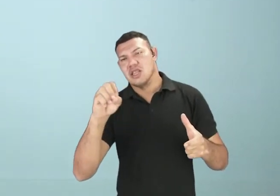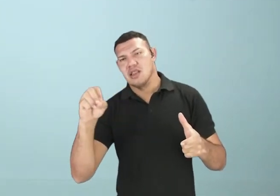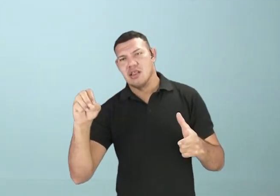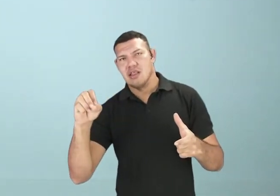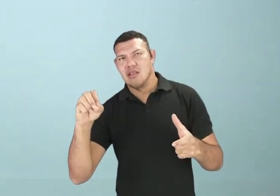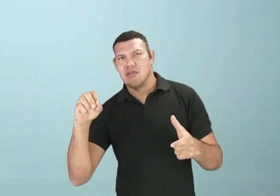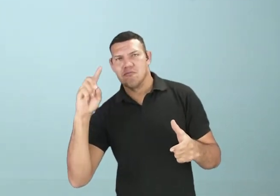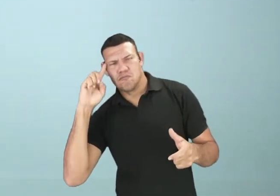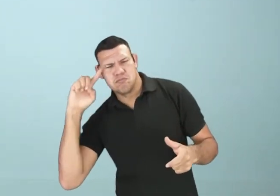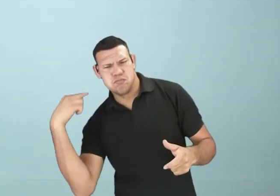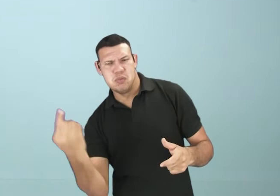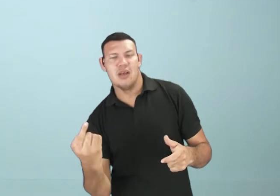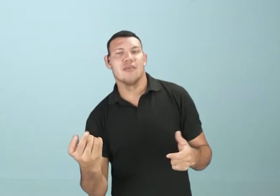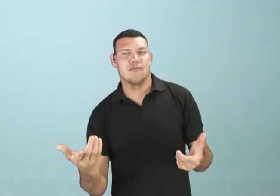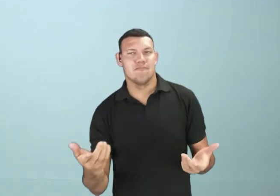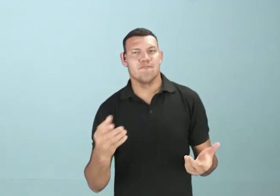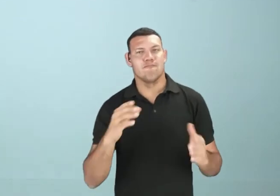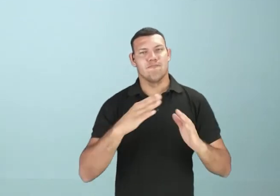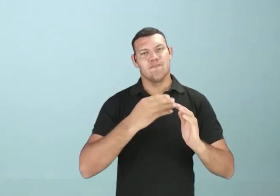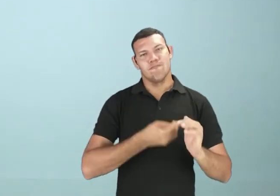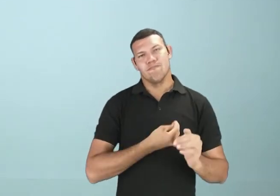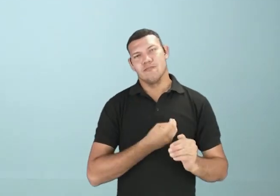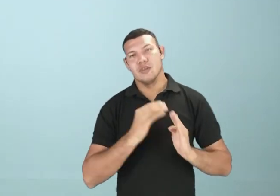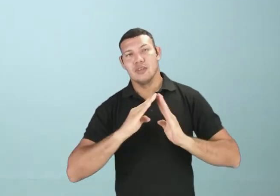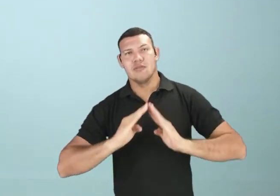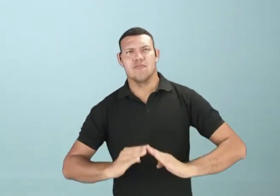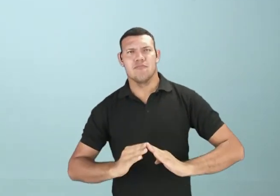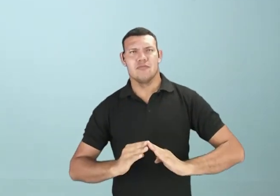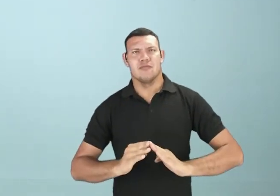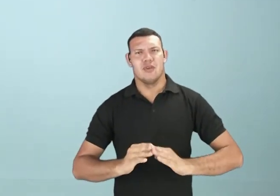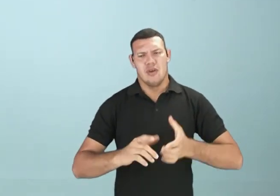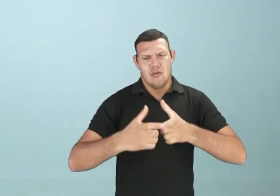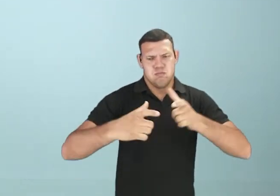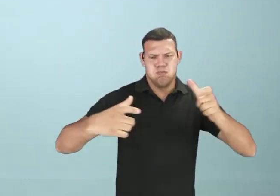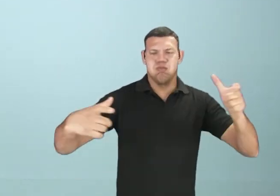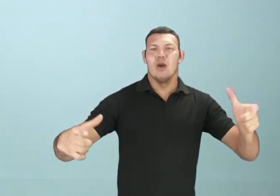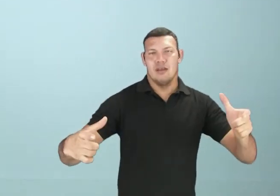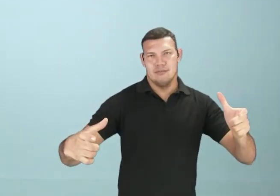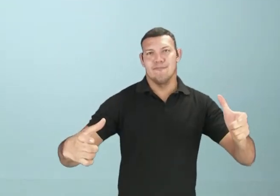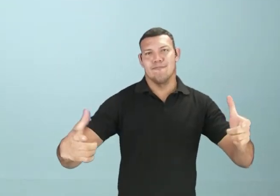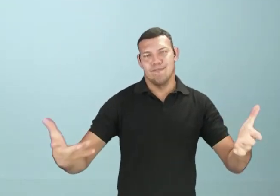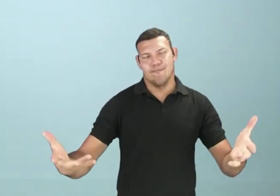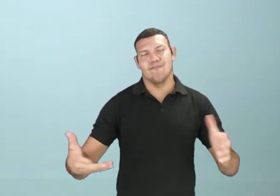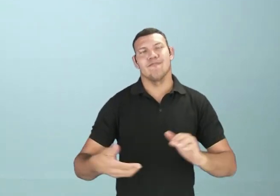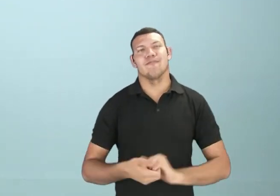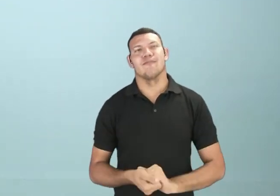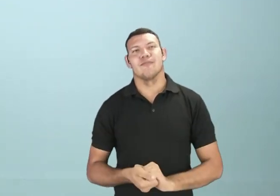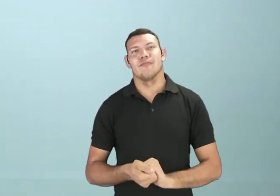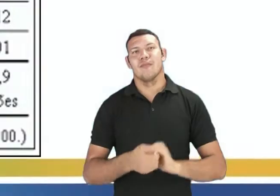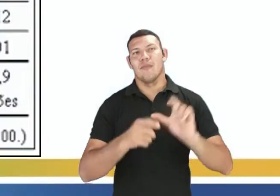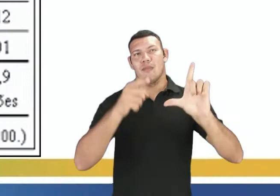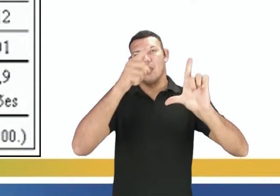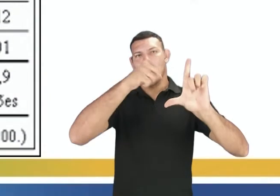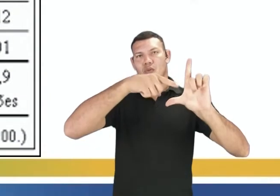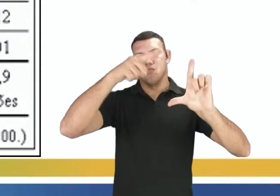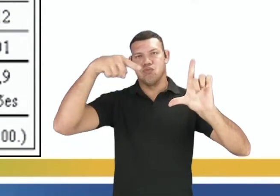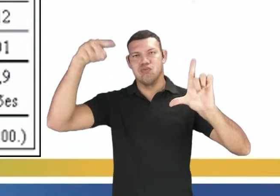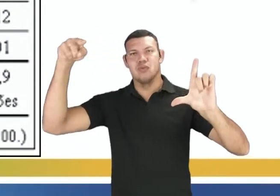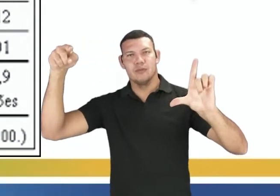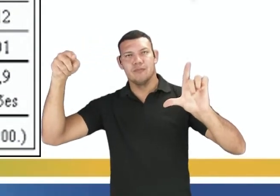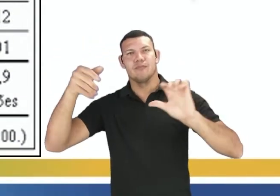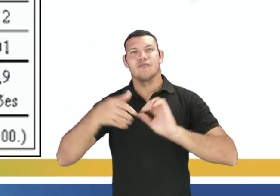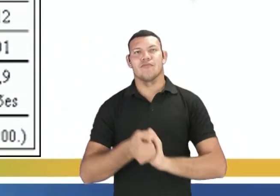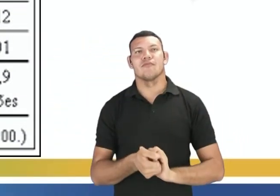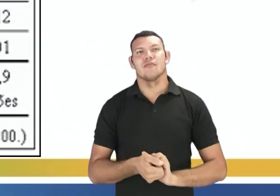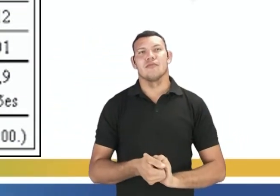da evolução das cidades pequenas para médias ou até chegar a uma grande metrópole. Aí nós temos um gráfico, né, que vai falar do tamanho da